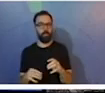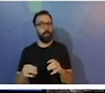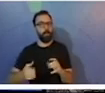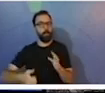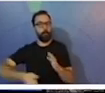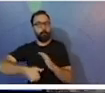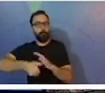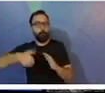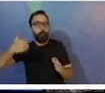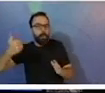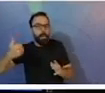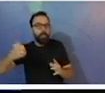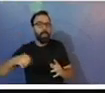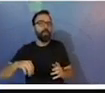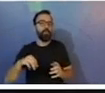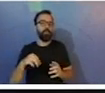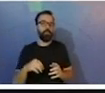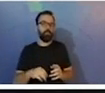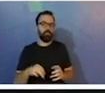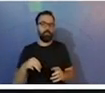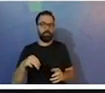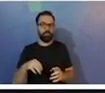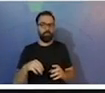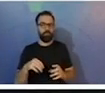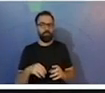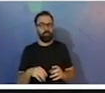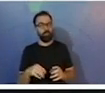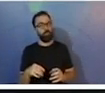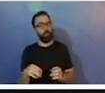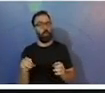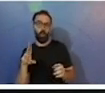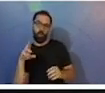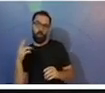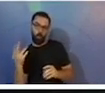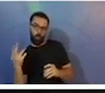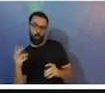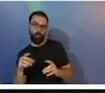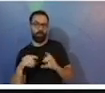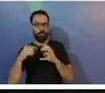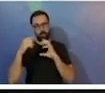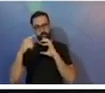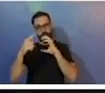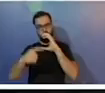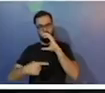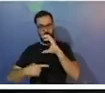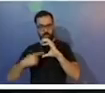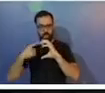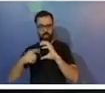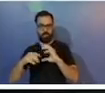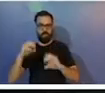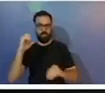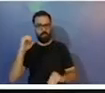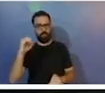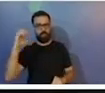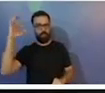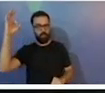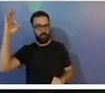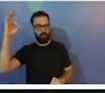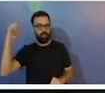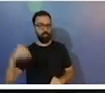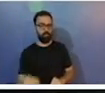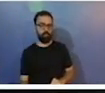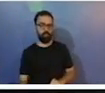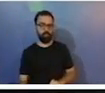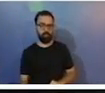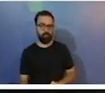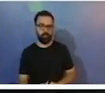meridiano, ou meridiano 0 graus. Então, muitas vezes a gente não vê esse nome, Greenwich, mas a gente